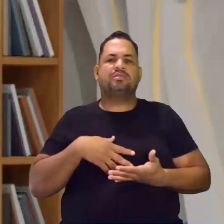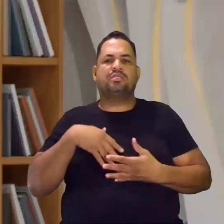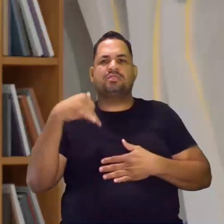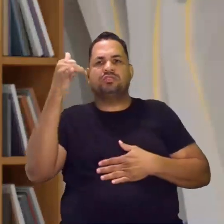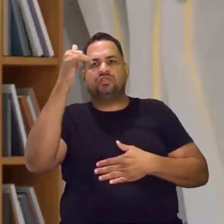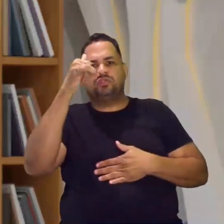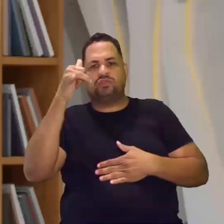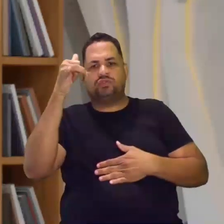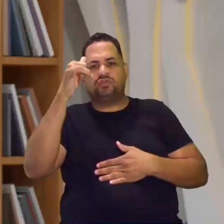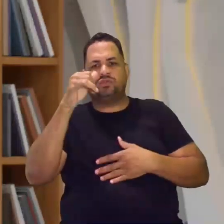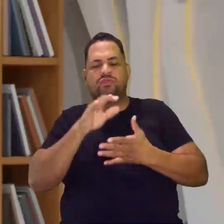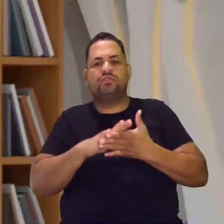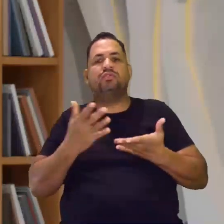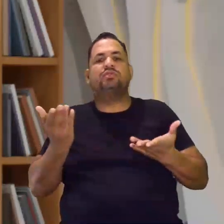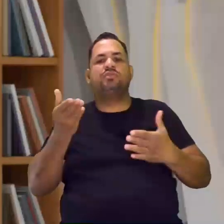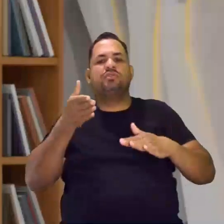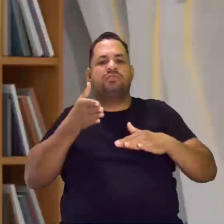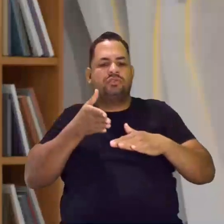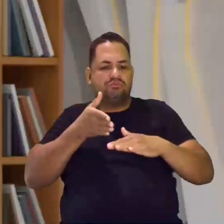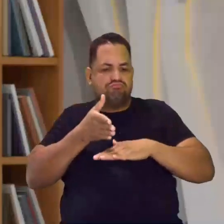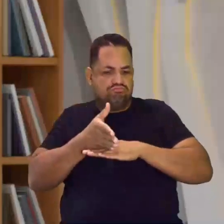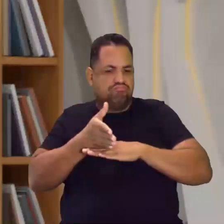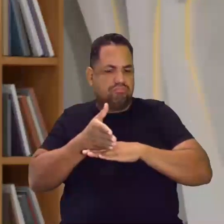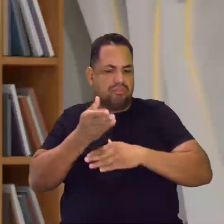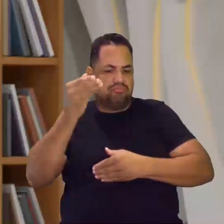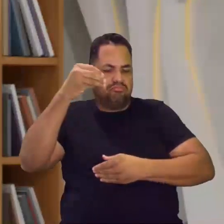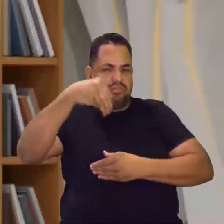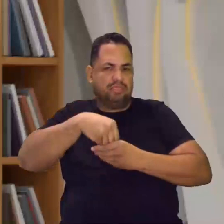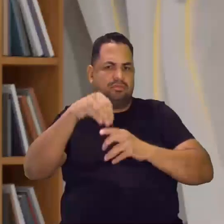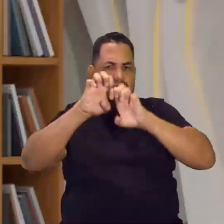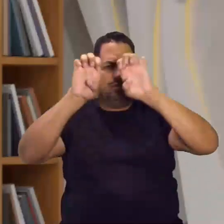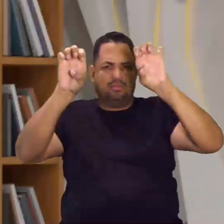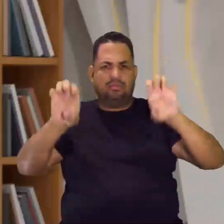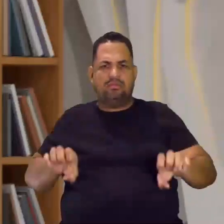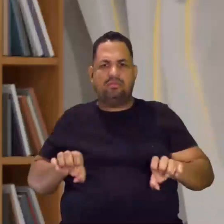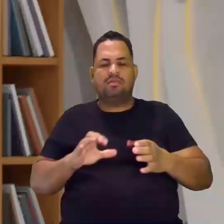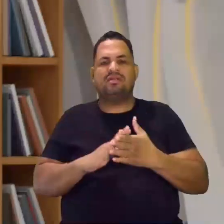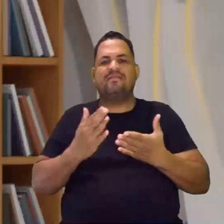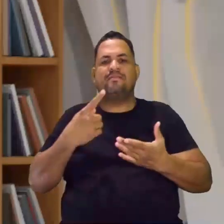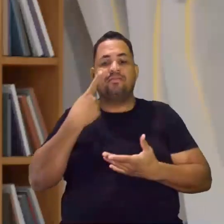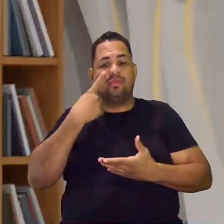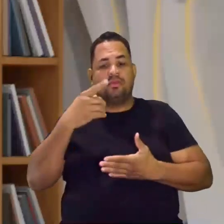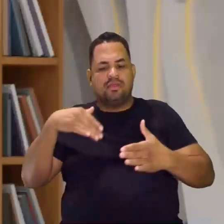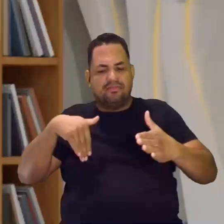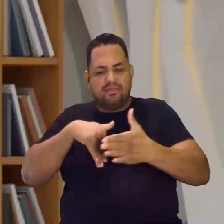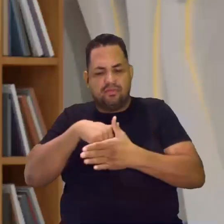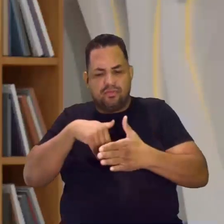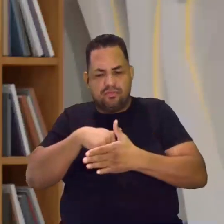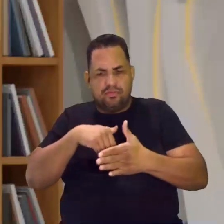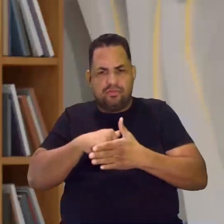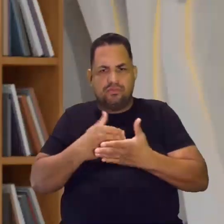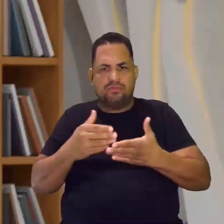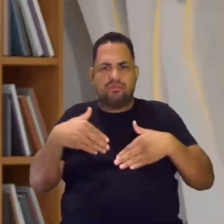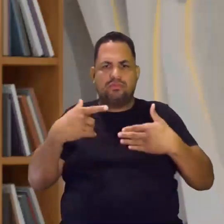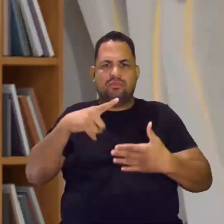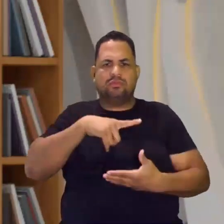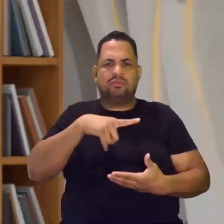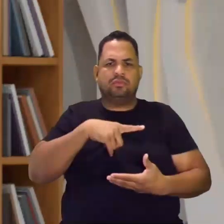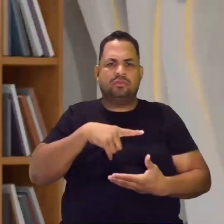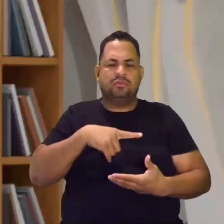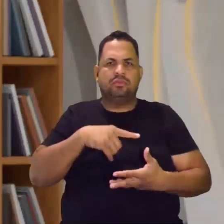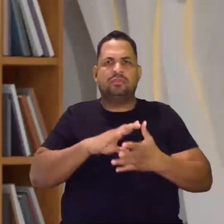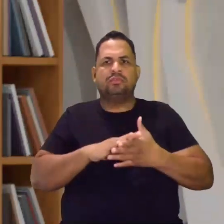narrativas, elas ainda estão nas estruturas, né? Você pode ver num jogo de futebol, quando tem